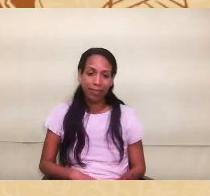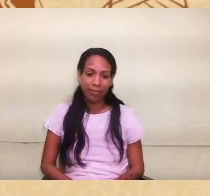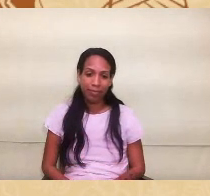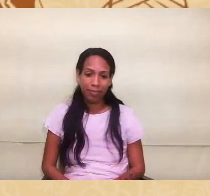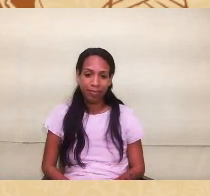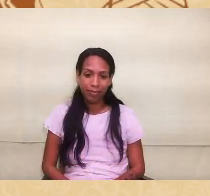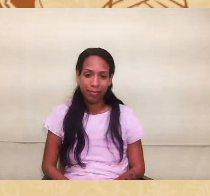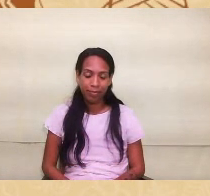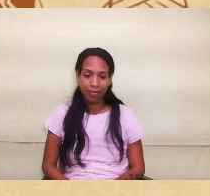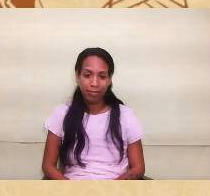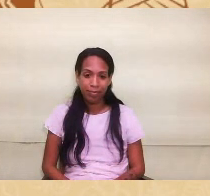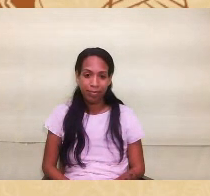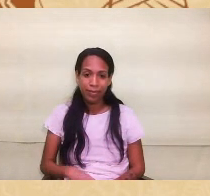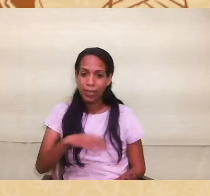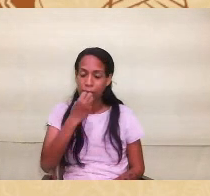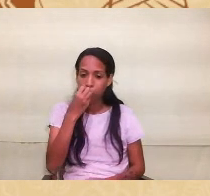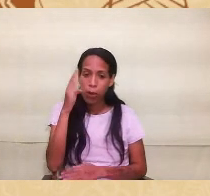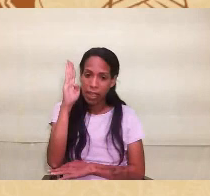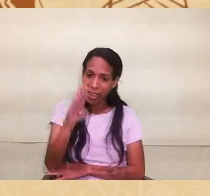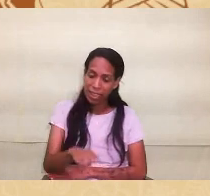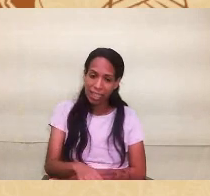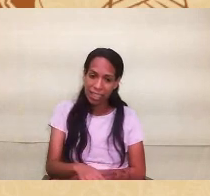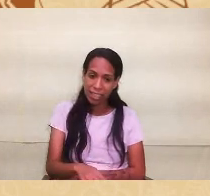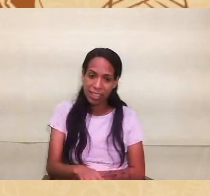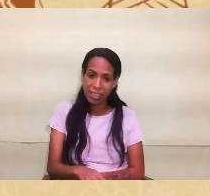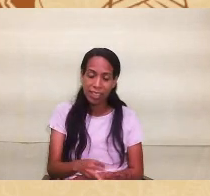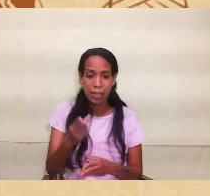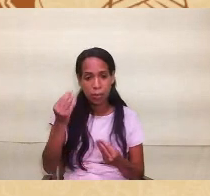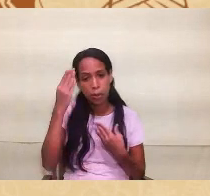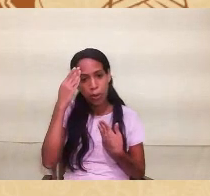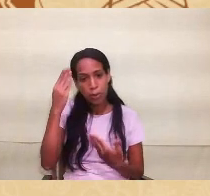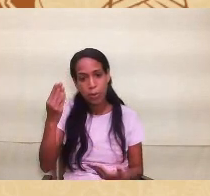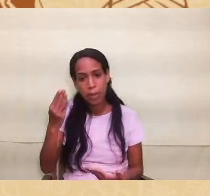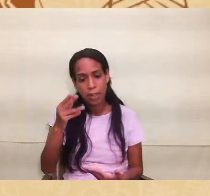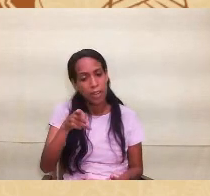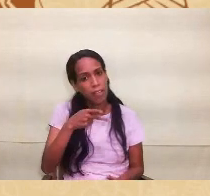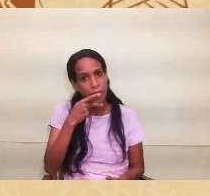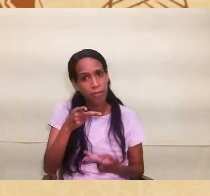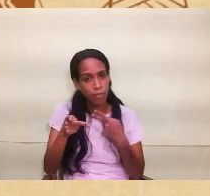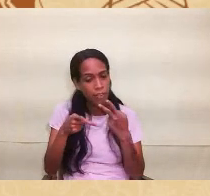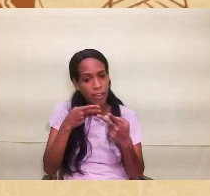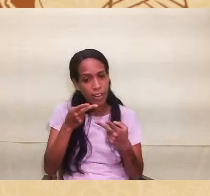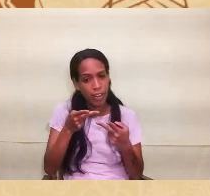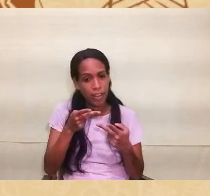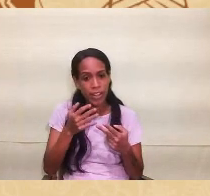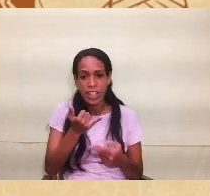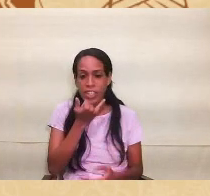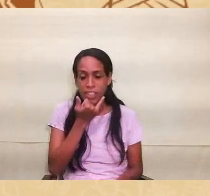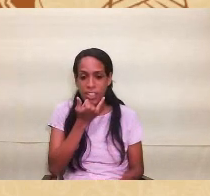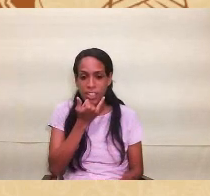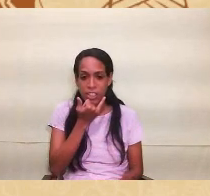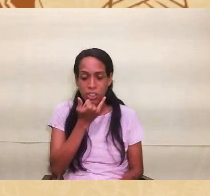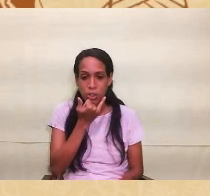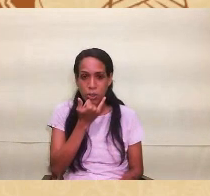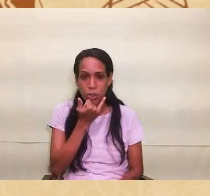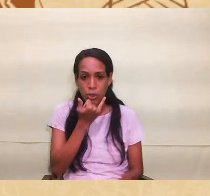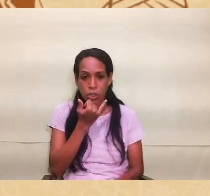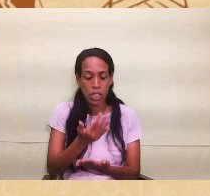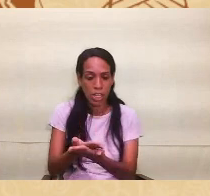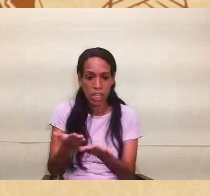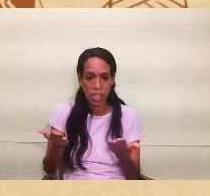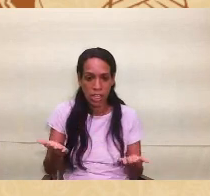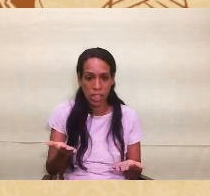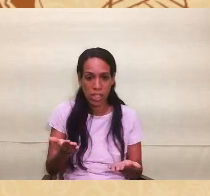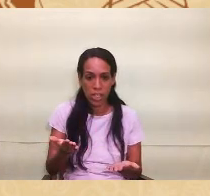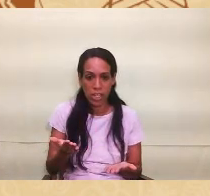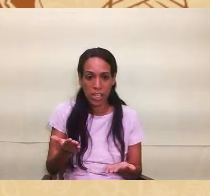Cazé, boa tarde. Muito obrigada pela sua fala. Preciso pedir desculpas a você e a todas,